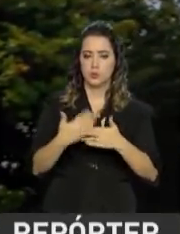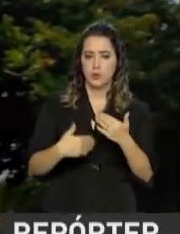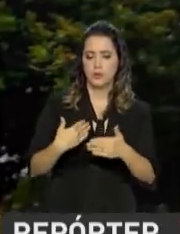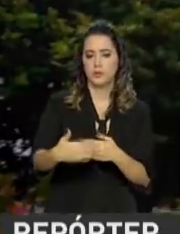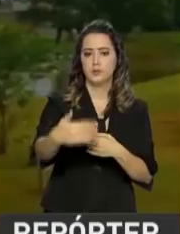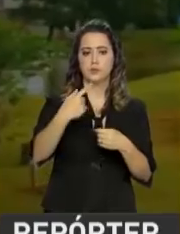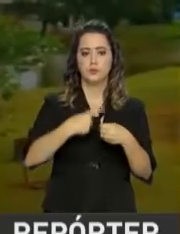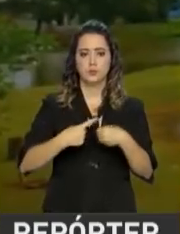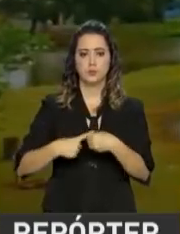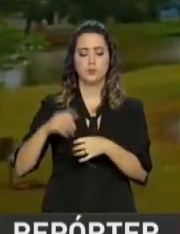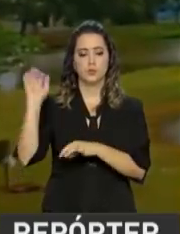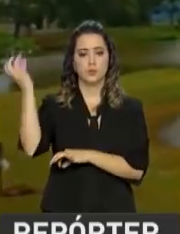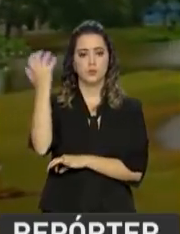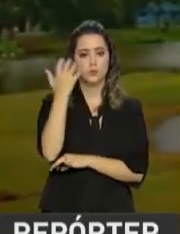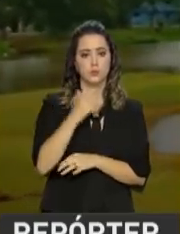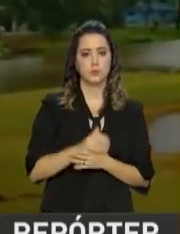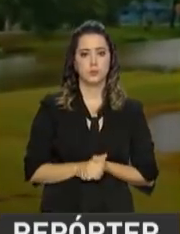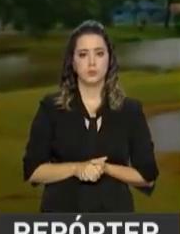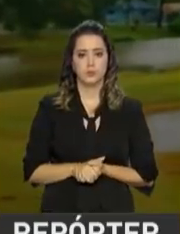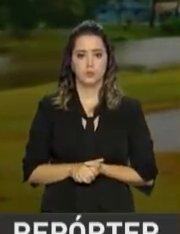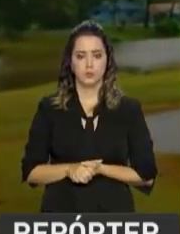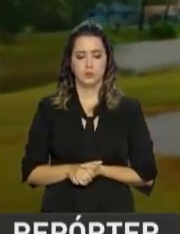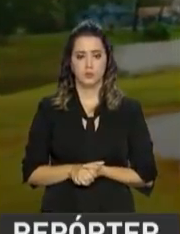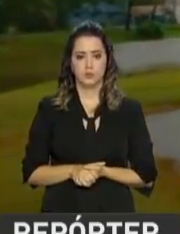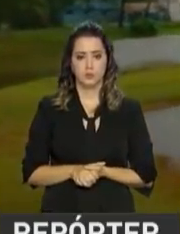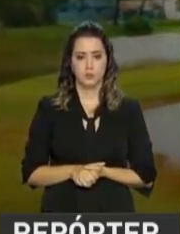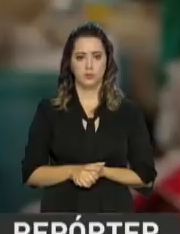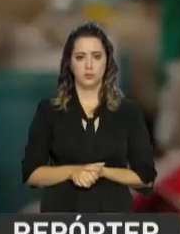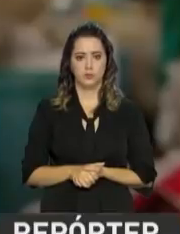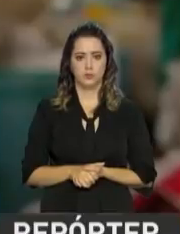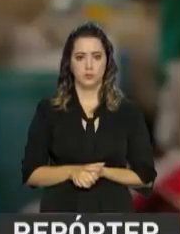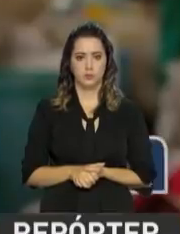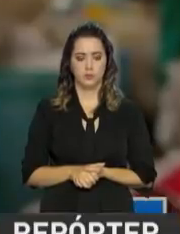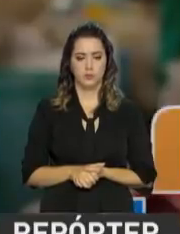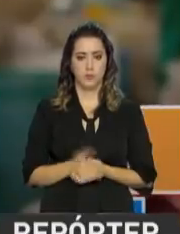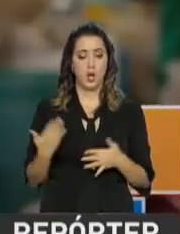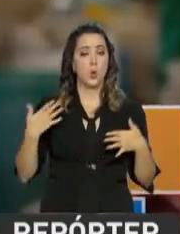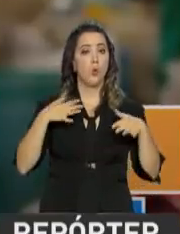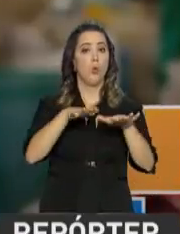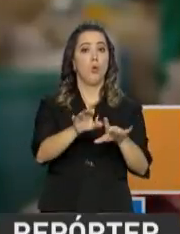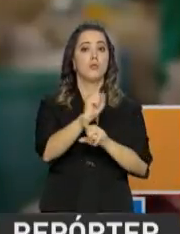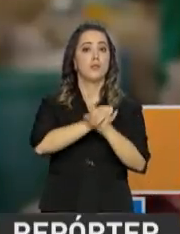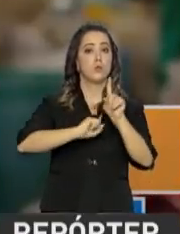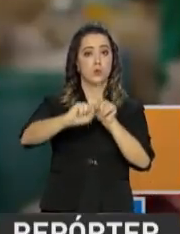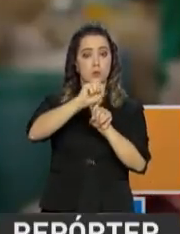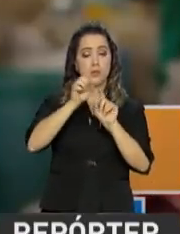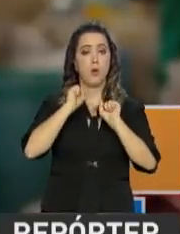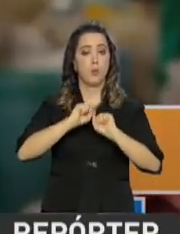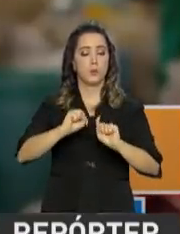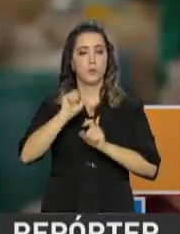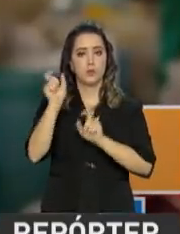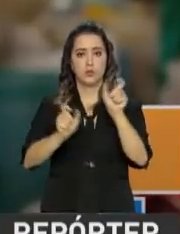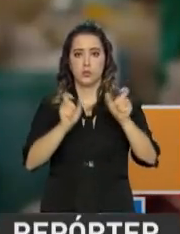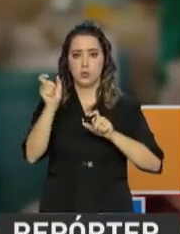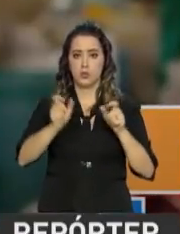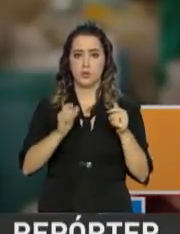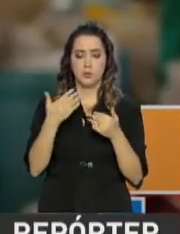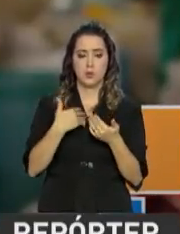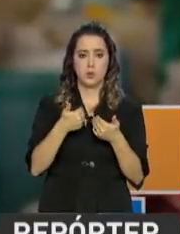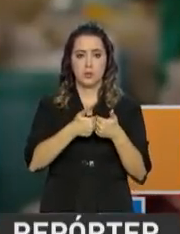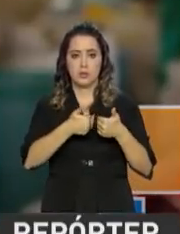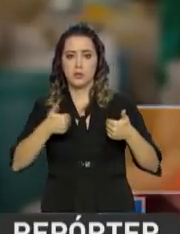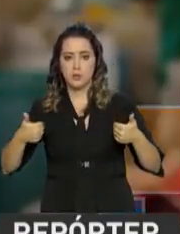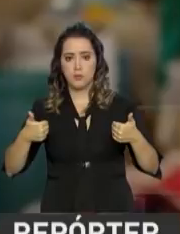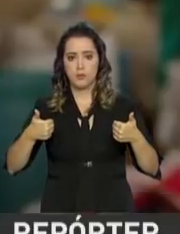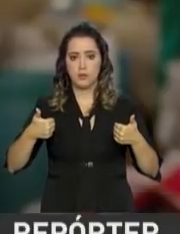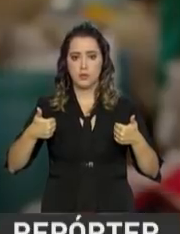das questões ambientais. A inclusão social, ela permite que as pessoas que estão fora, à margem da